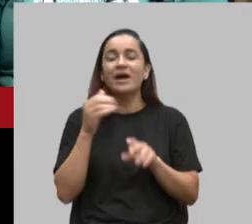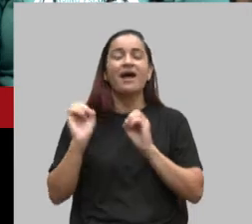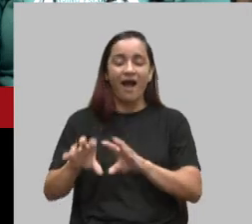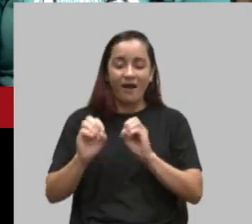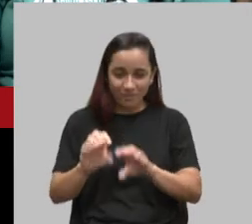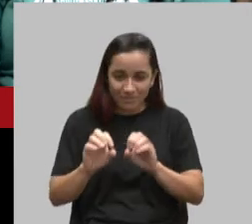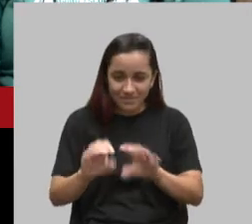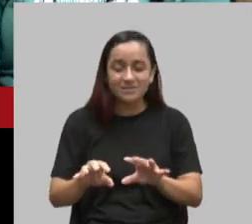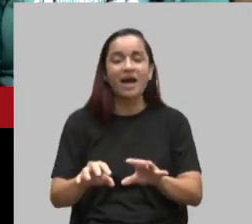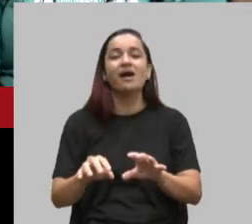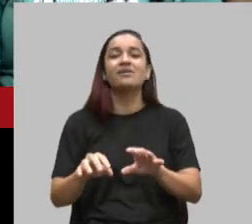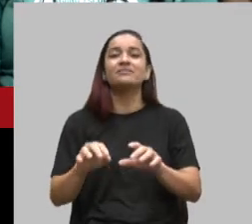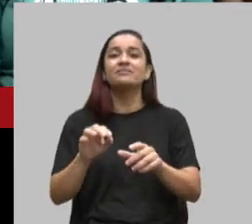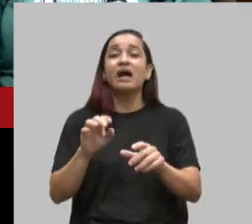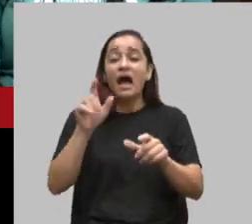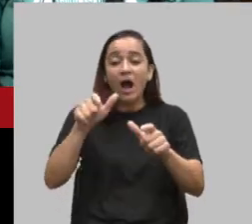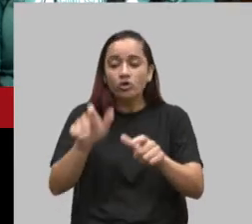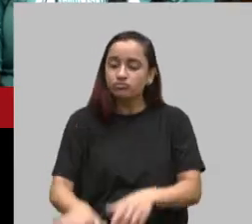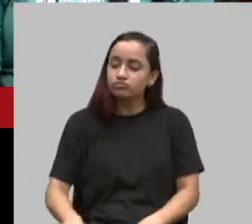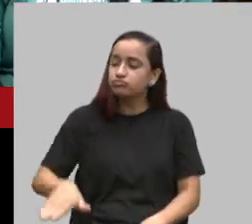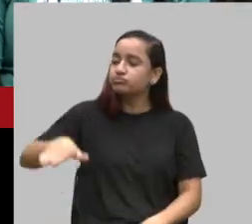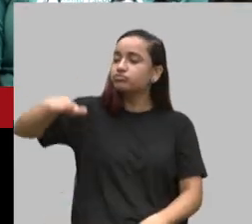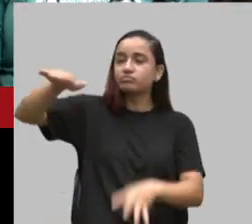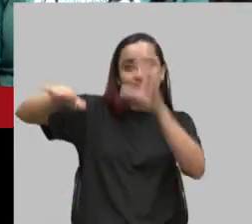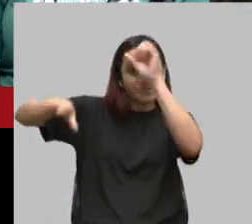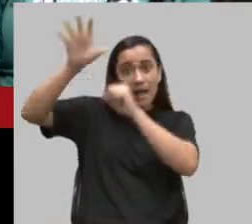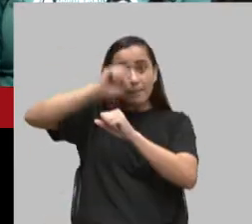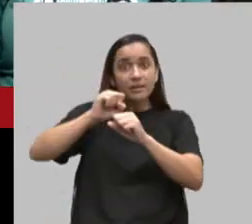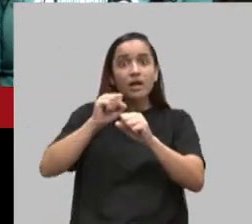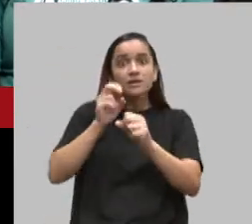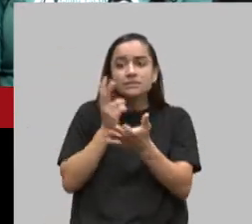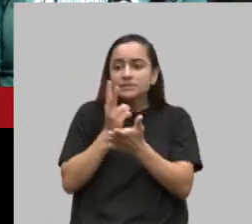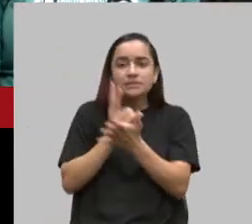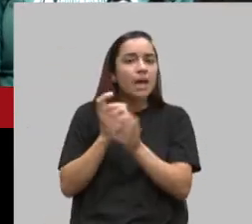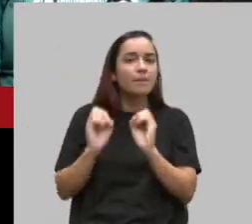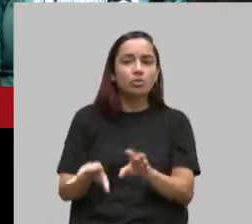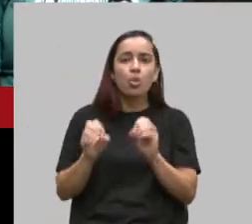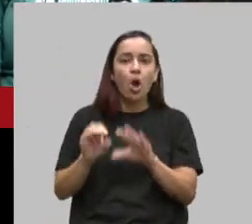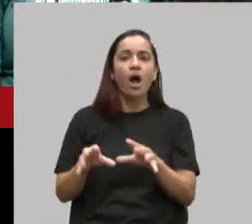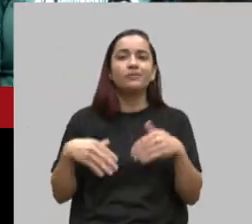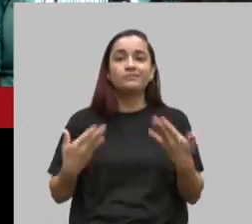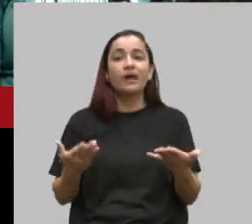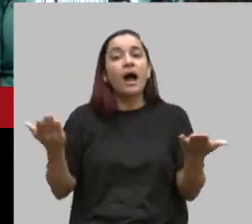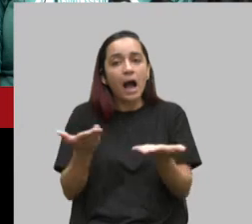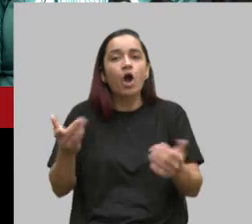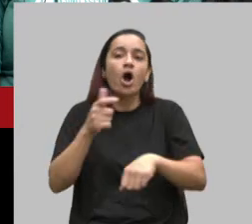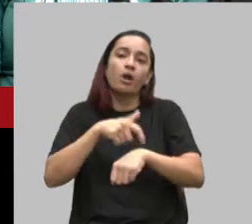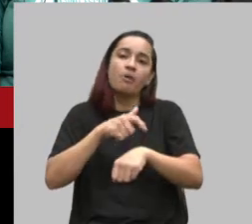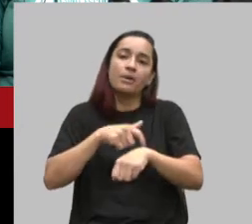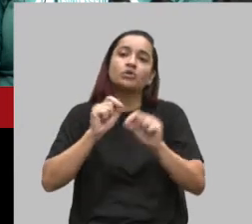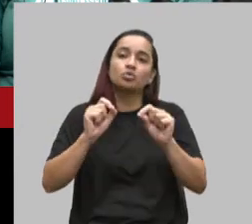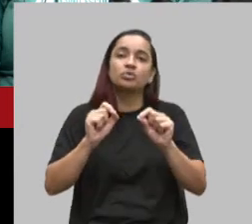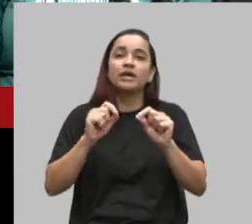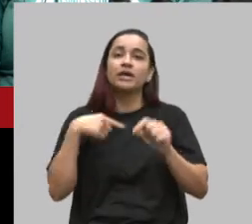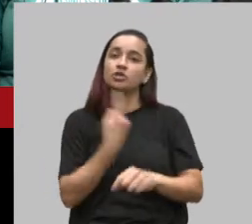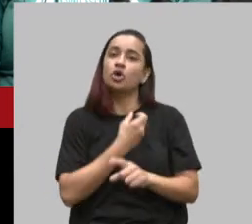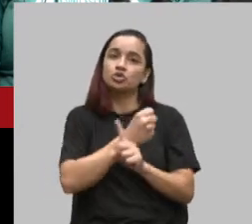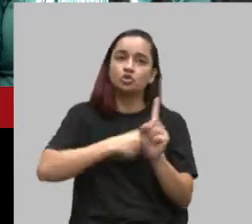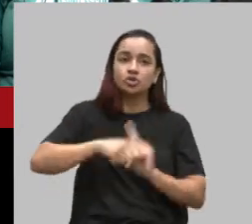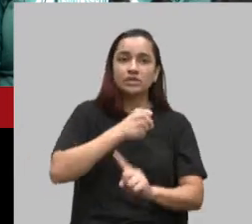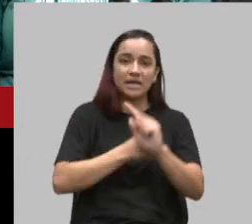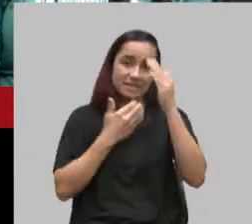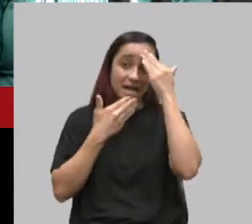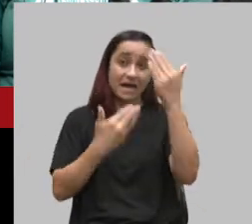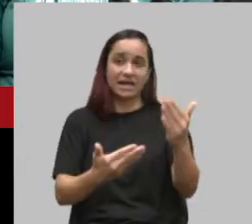Professor esse que te criou e praticamente muitas vezes te educou E chegou a hora da nossa sociedade começ a ser grata por esse trabalho e essa